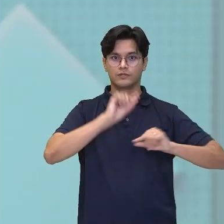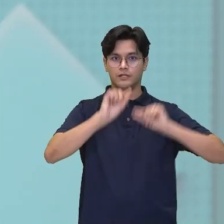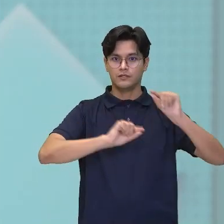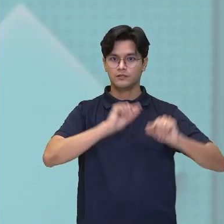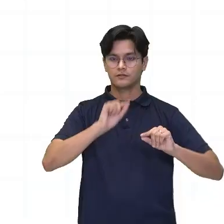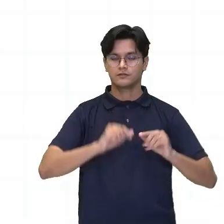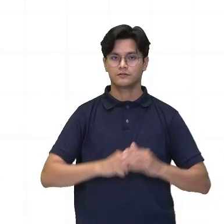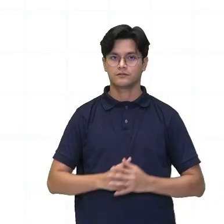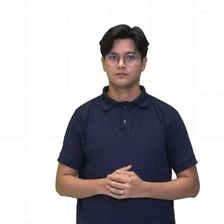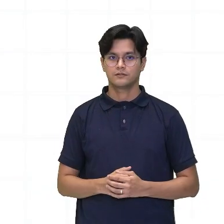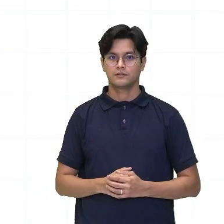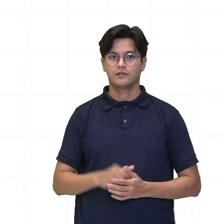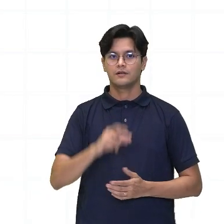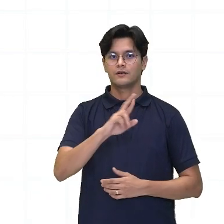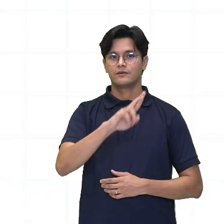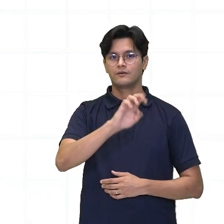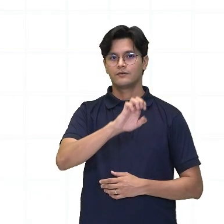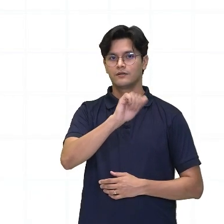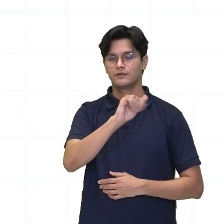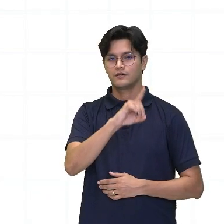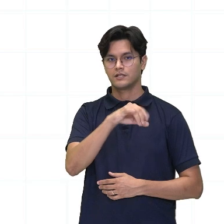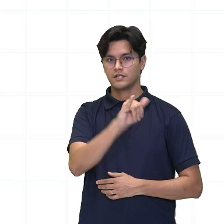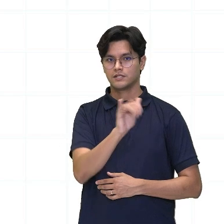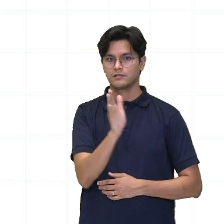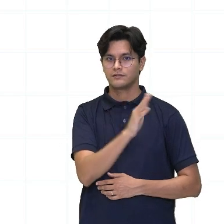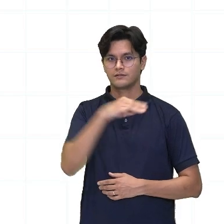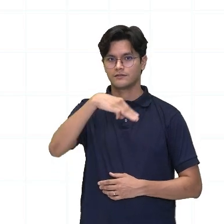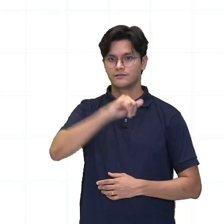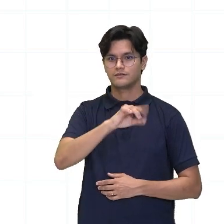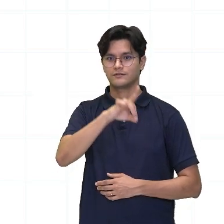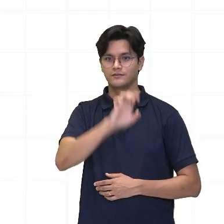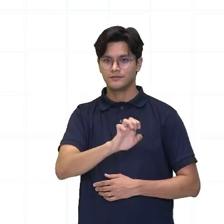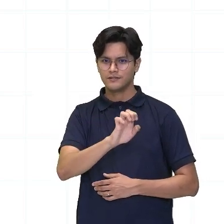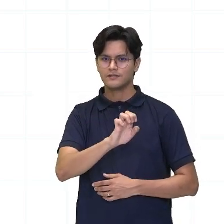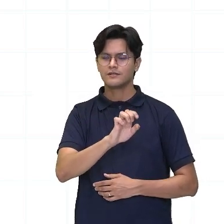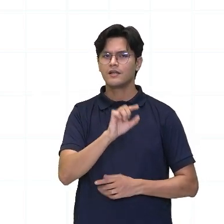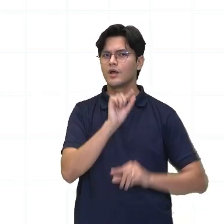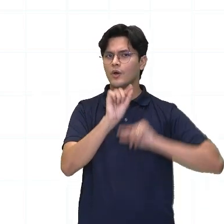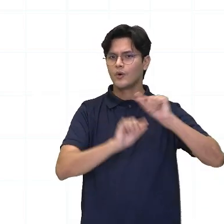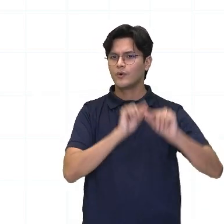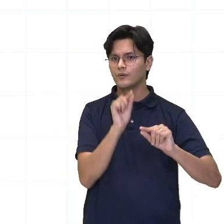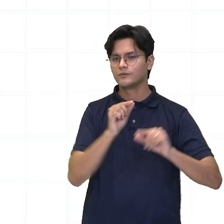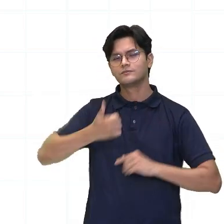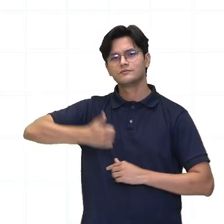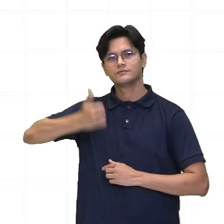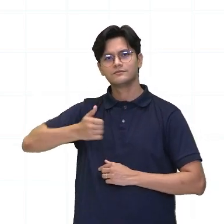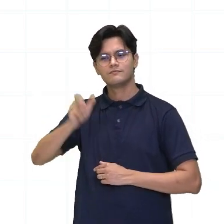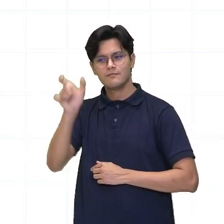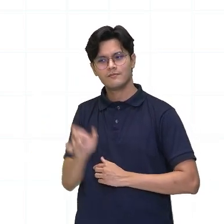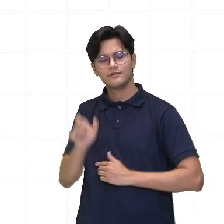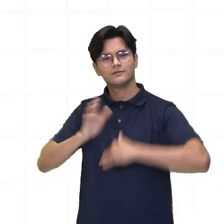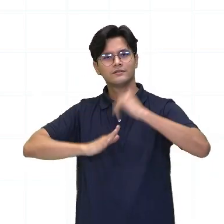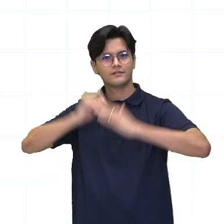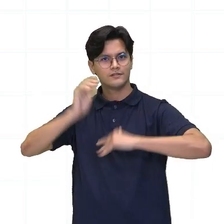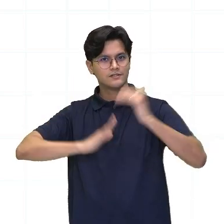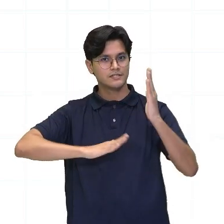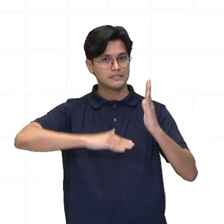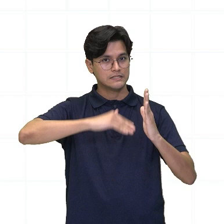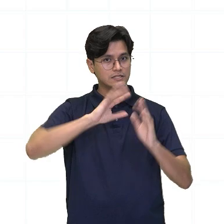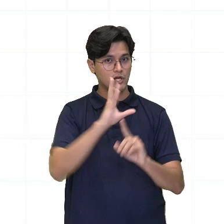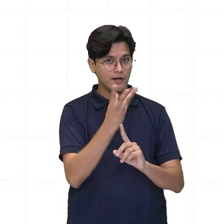é o ready-made? Bem, o primeiro artista a propor um conceito novo num